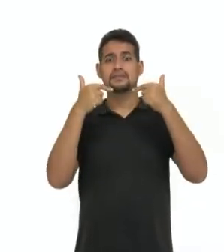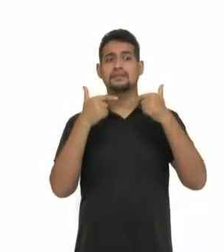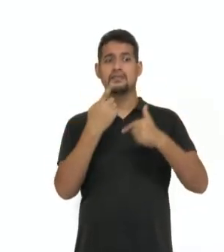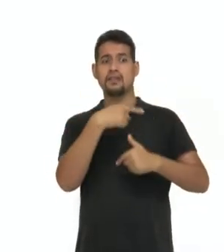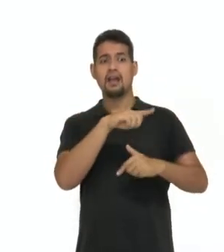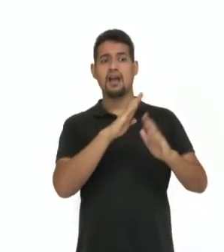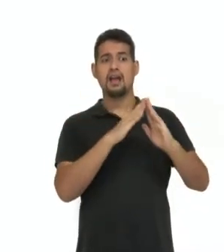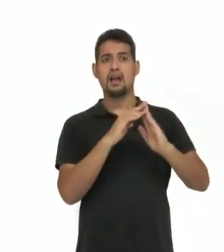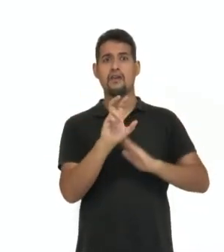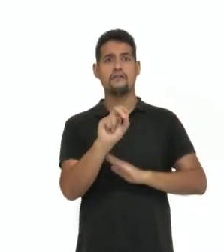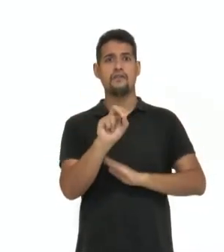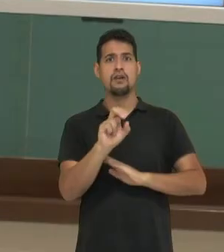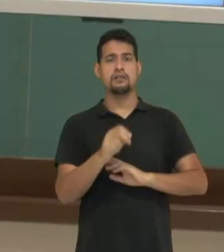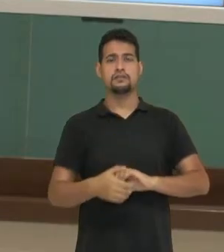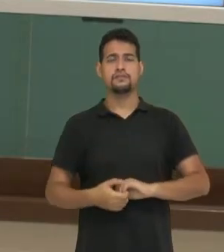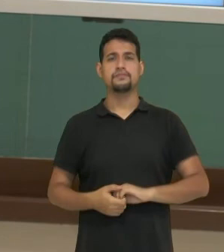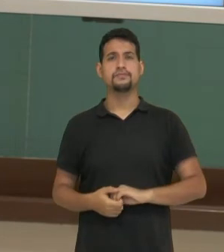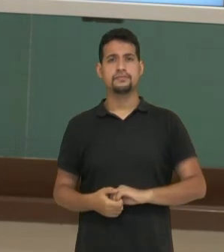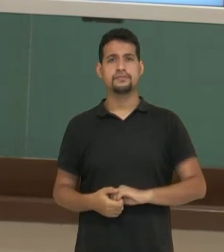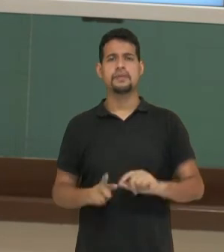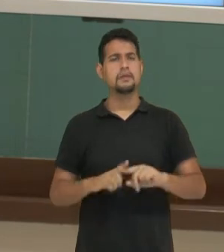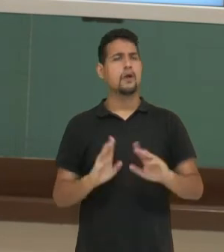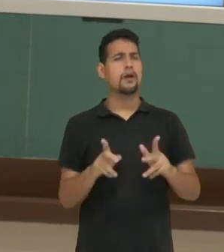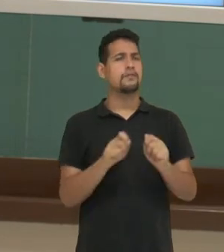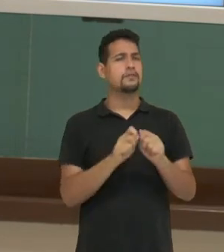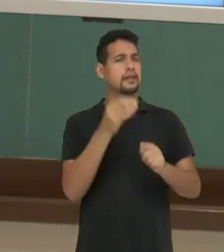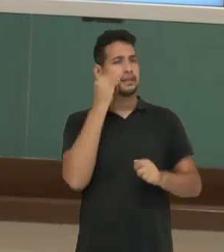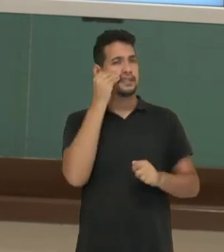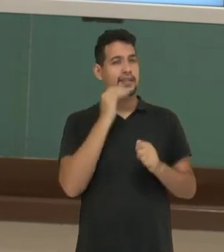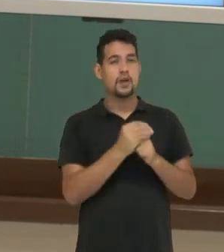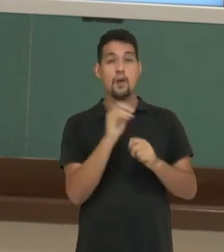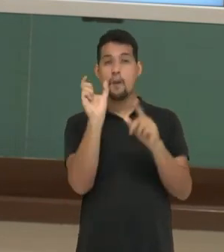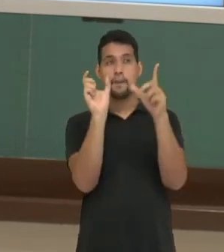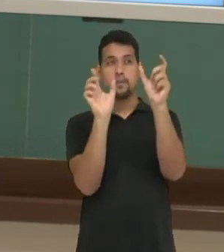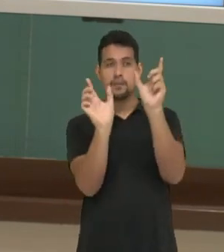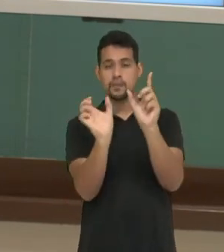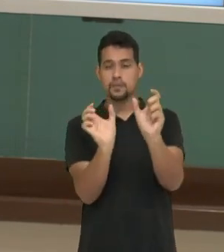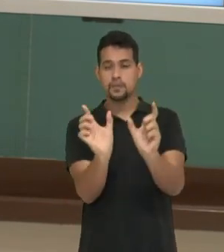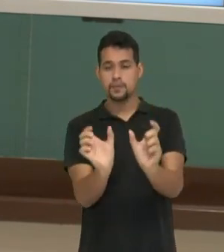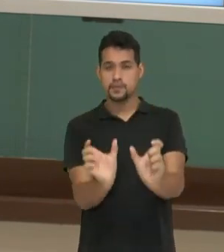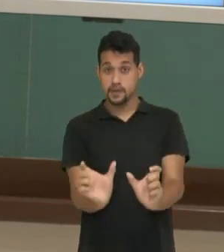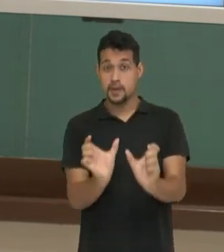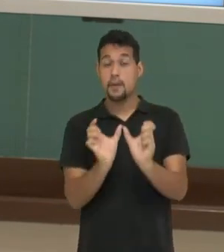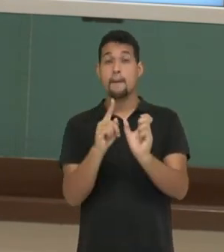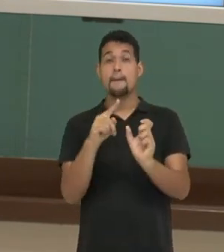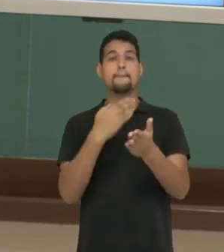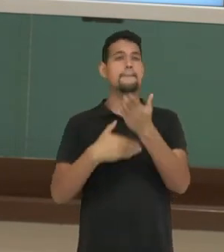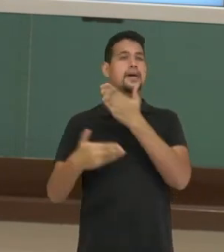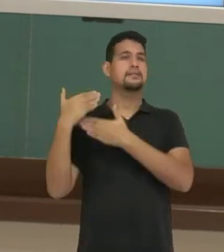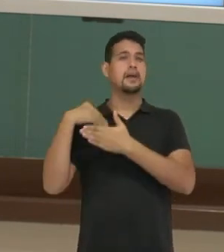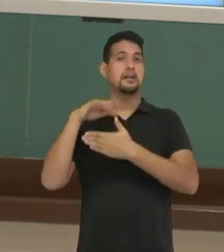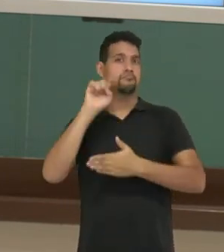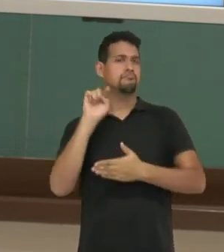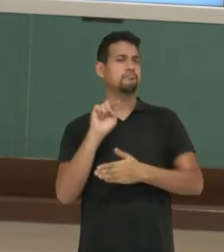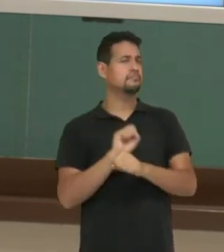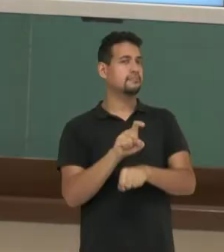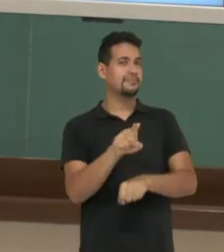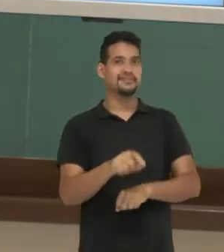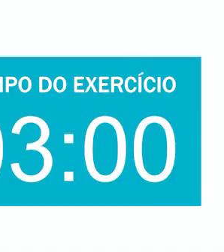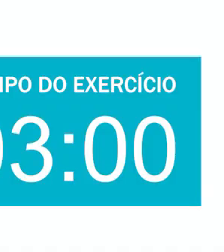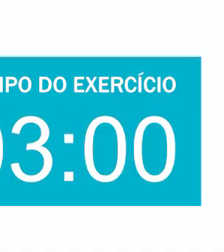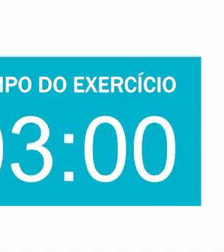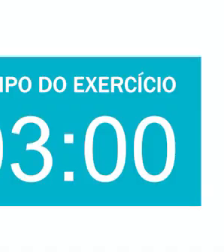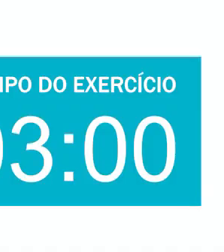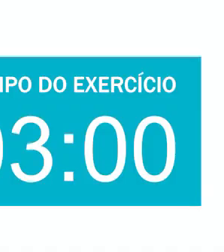de su abuela. Agora, com vocês, conjuguem esses verbos no pretérito do indefinido. Até daqui a pouco.